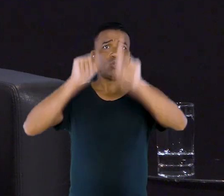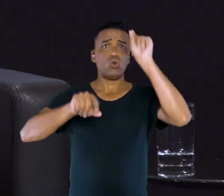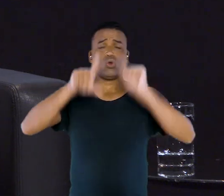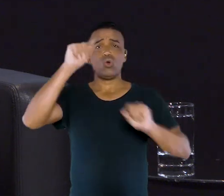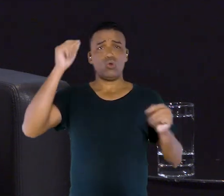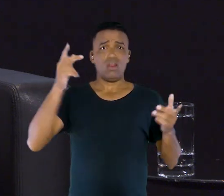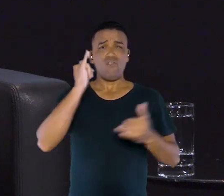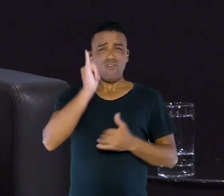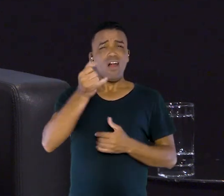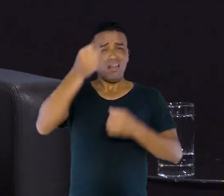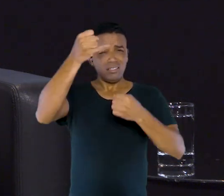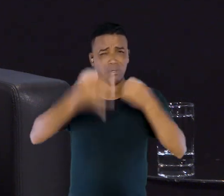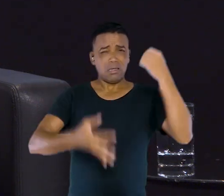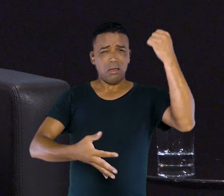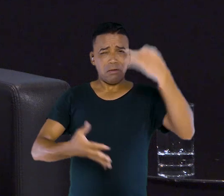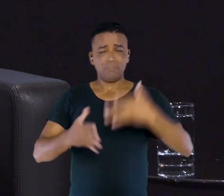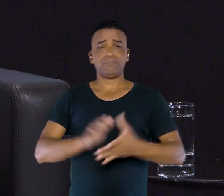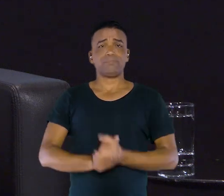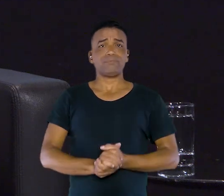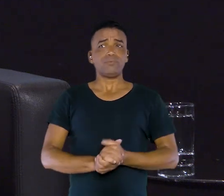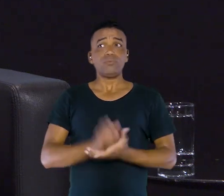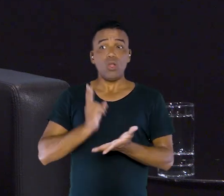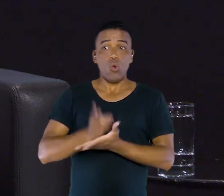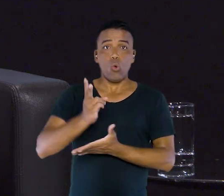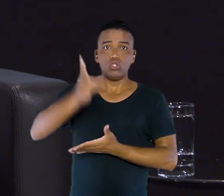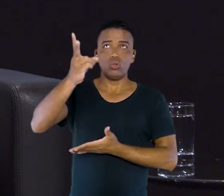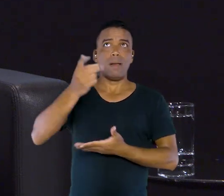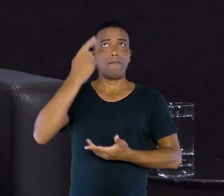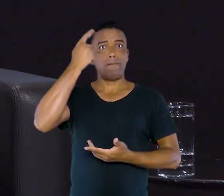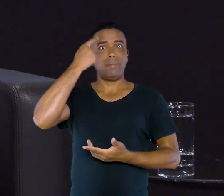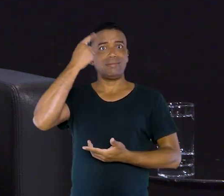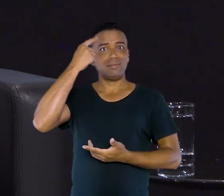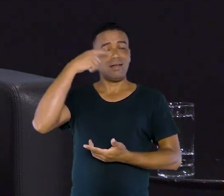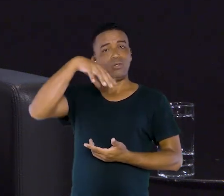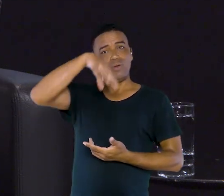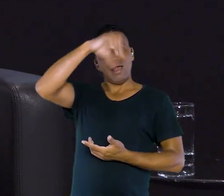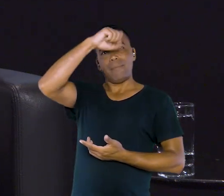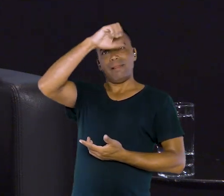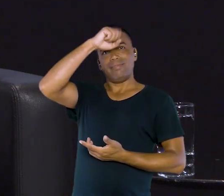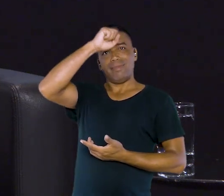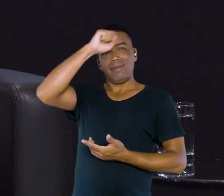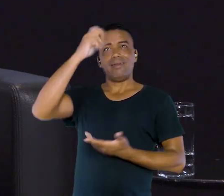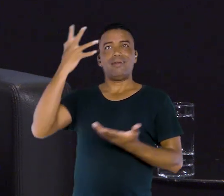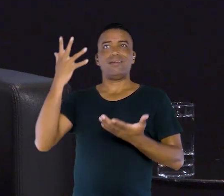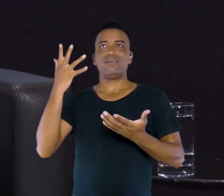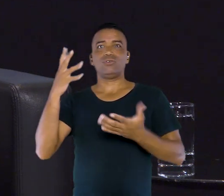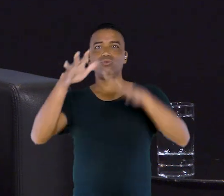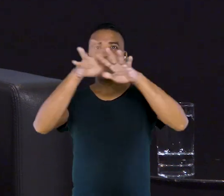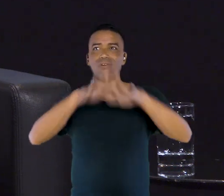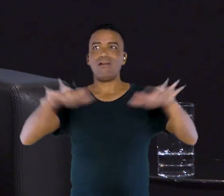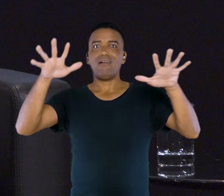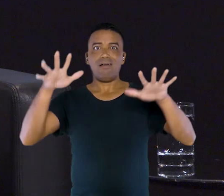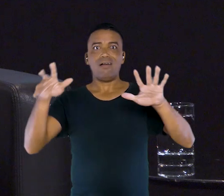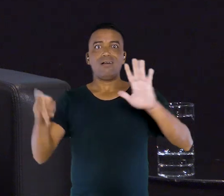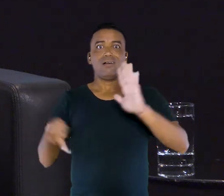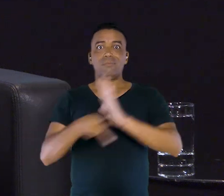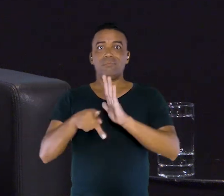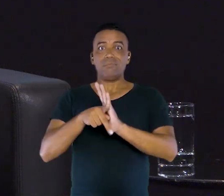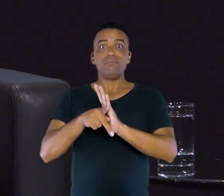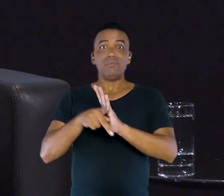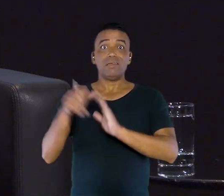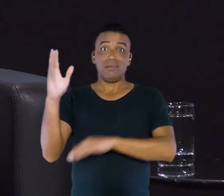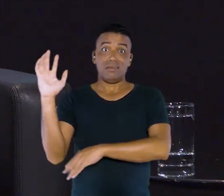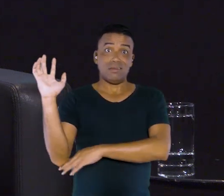gente tem uma escolha, eu vou falar mais sobre isso daqui a pouquinho, entre continuar cultivando e aprendendo a cultivar essas paisagens que são tão importantes